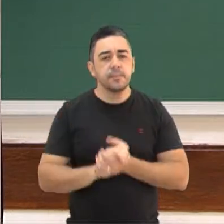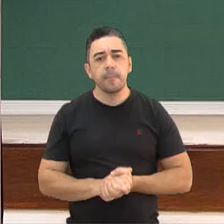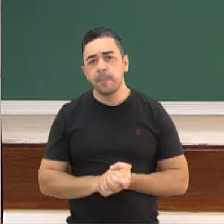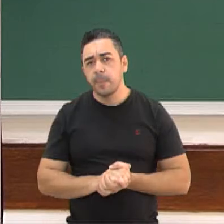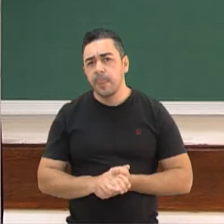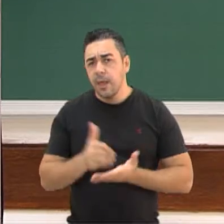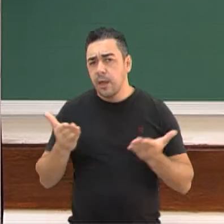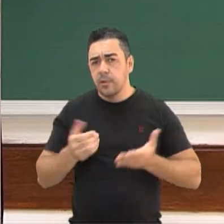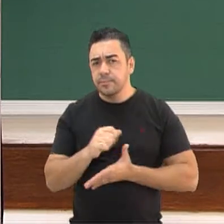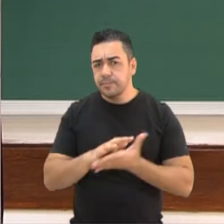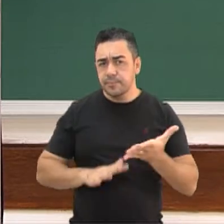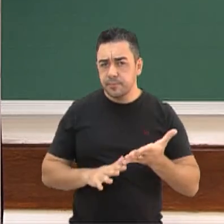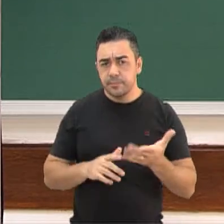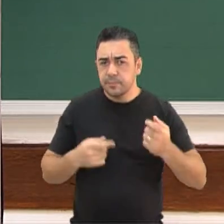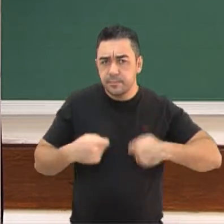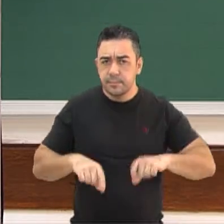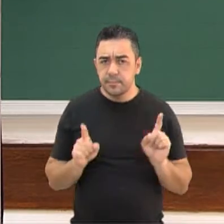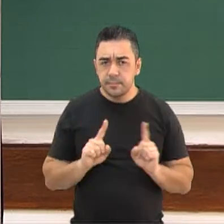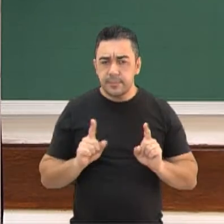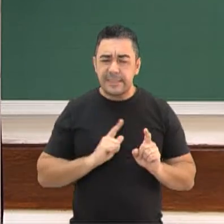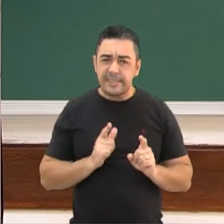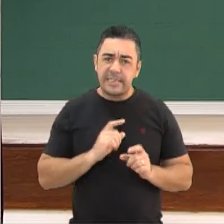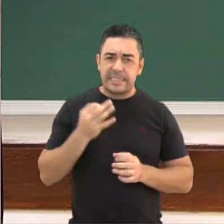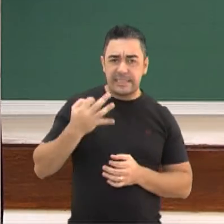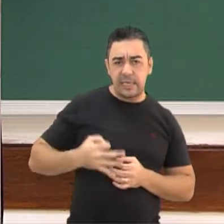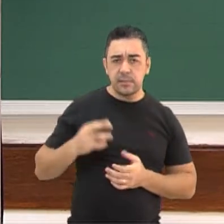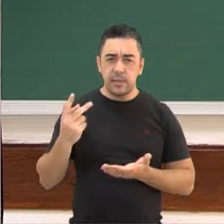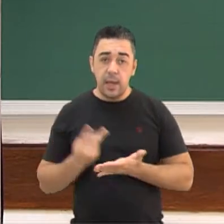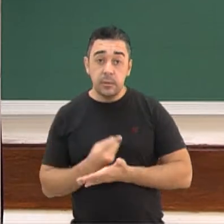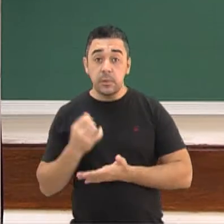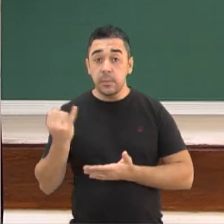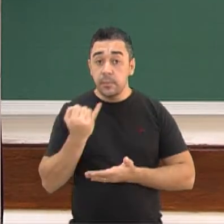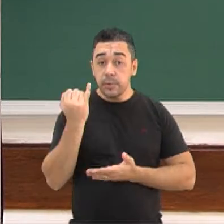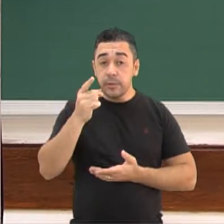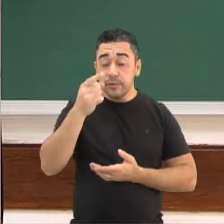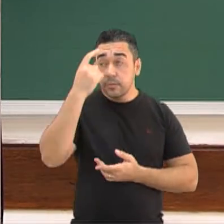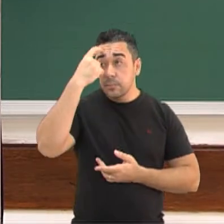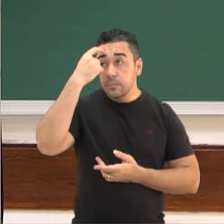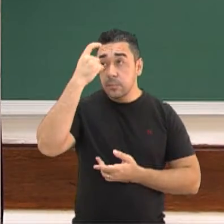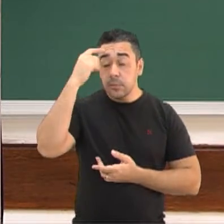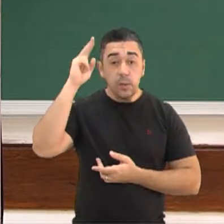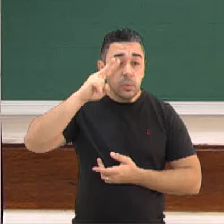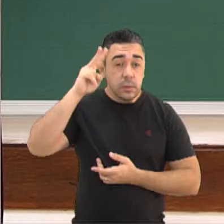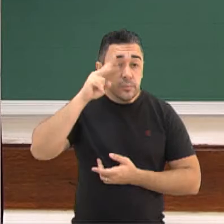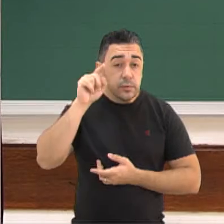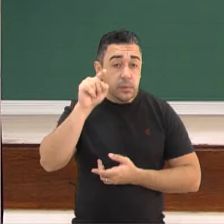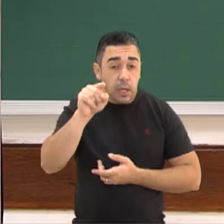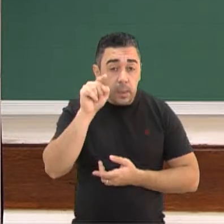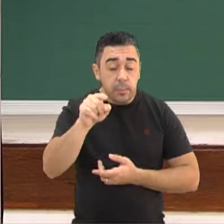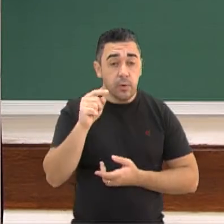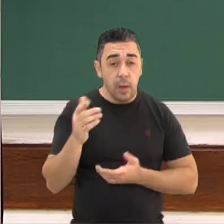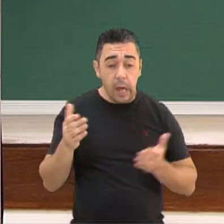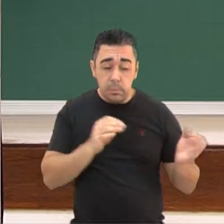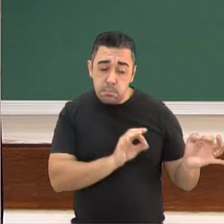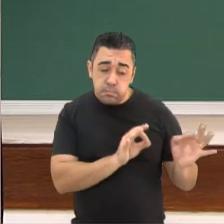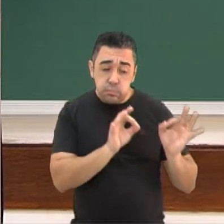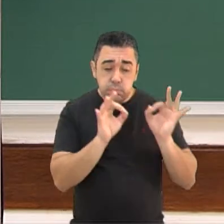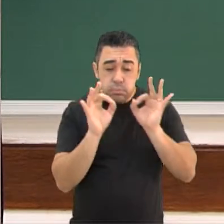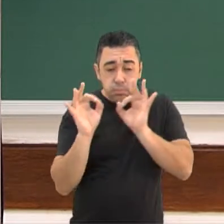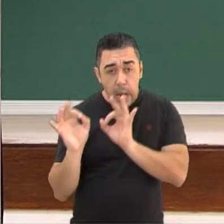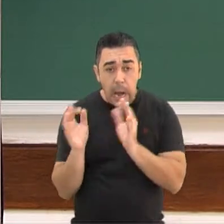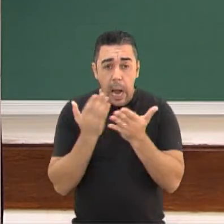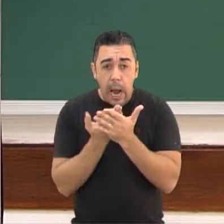Nessa atividade não vai ter necessariamente aqui um certo e errado, o importante é exercitar seu raciocínio, sua capacidade